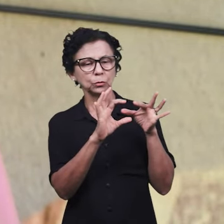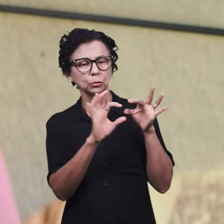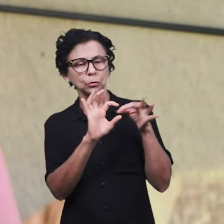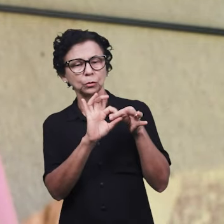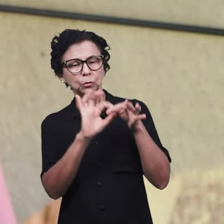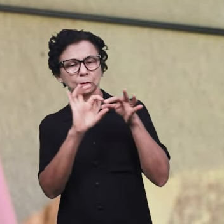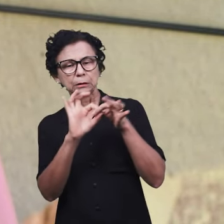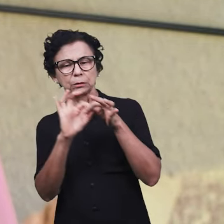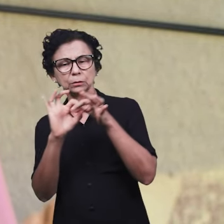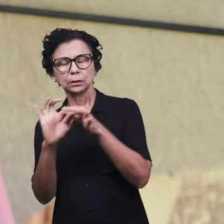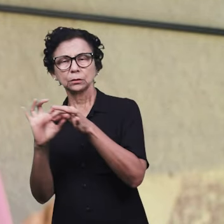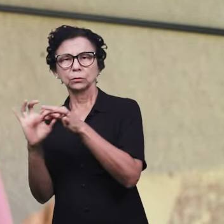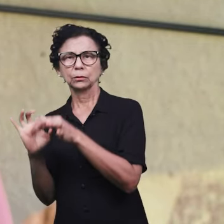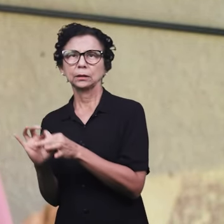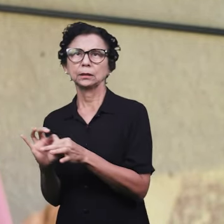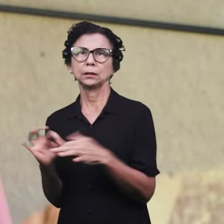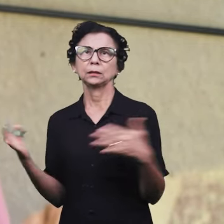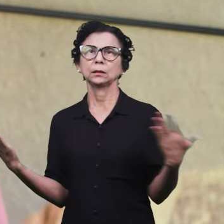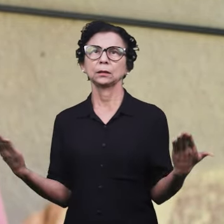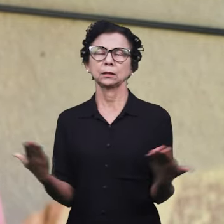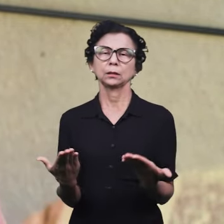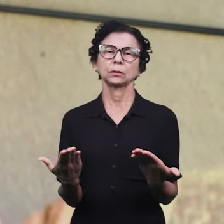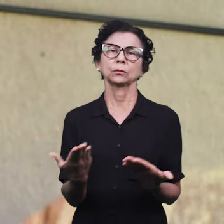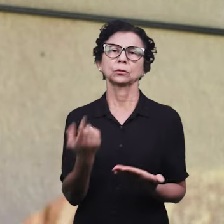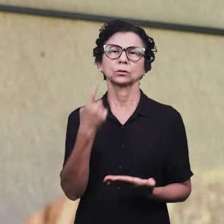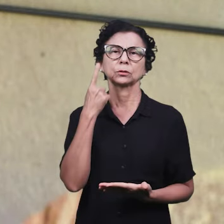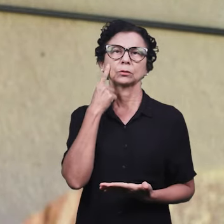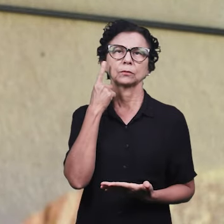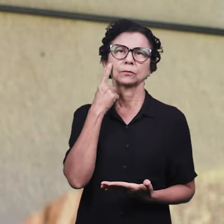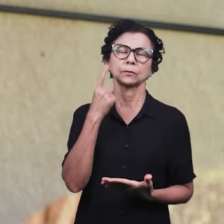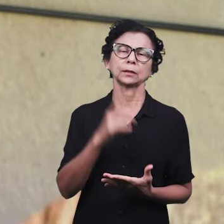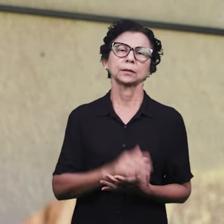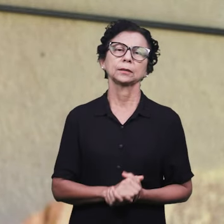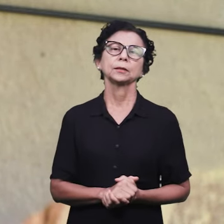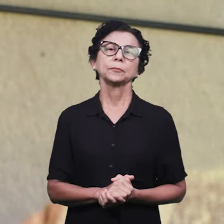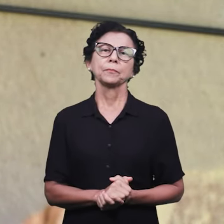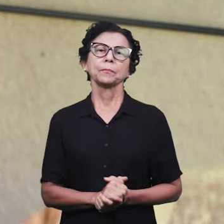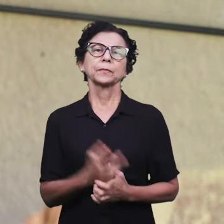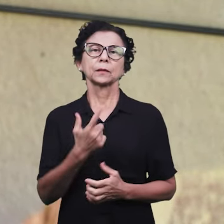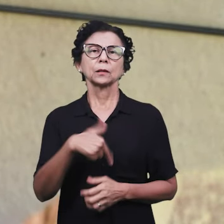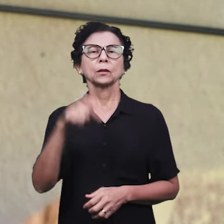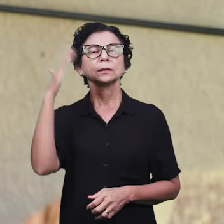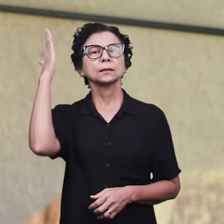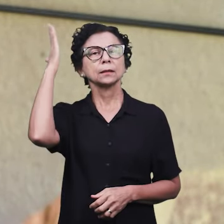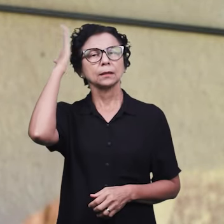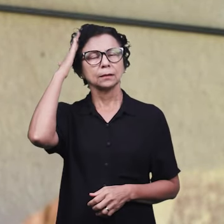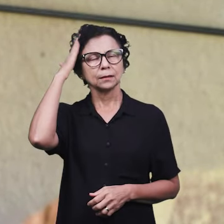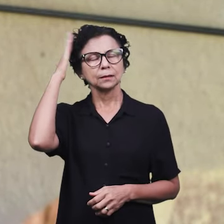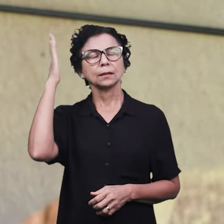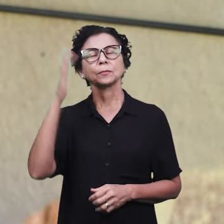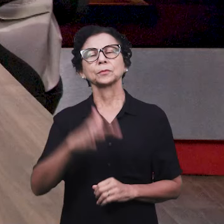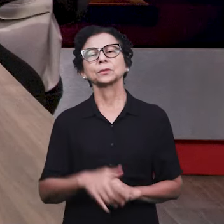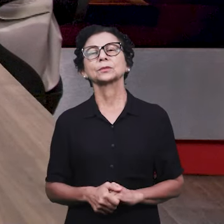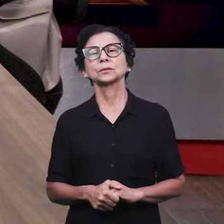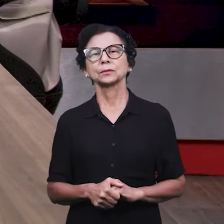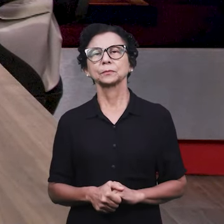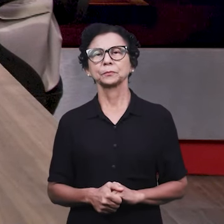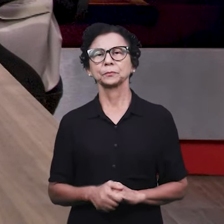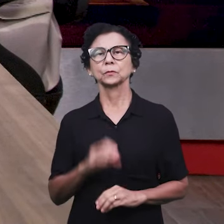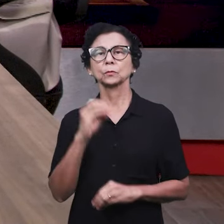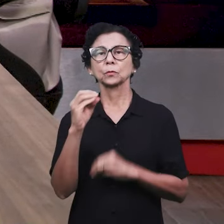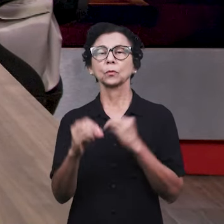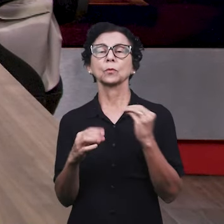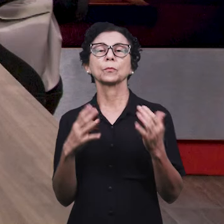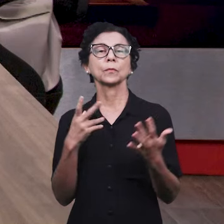se tem hoje e que a gente tem ciência, né, de como isso é, né, e que a gente